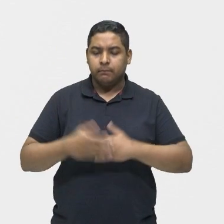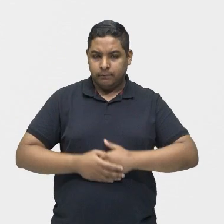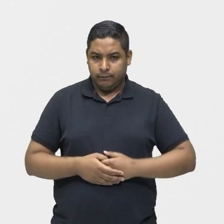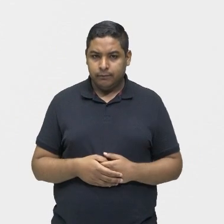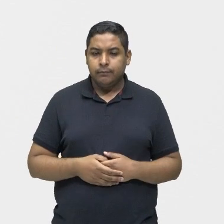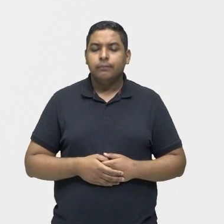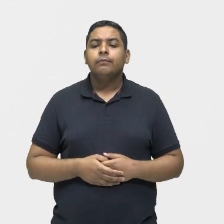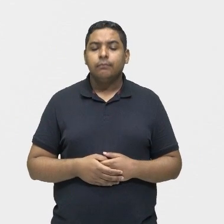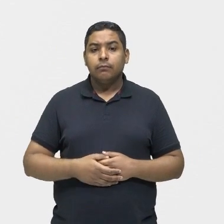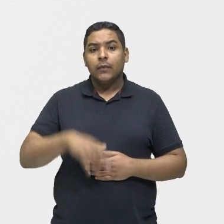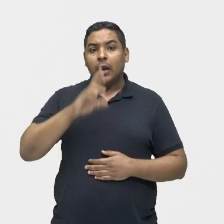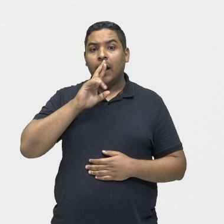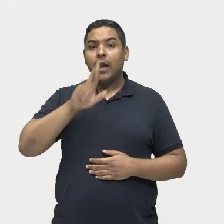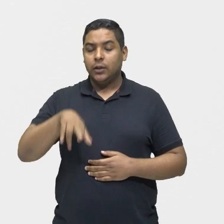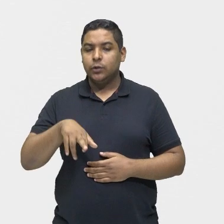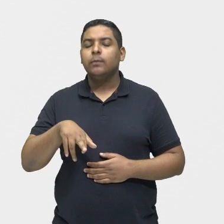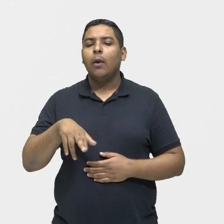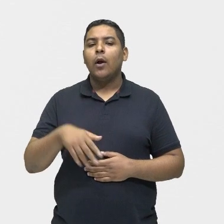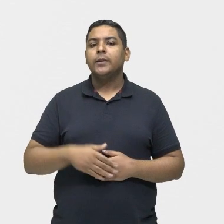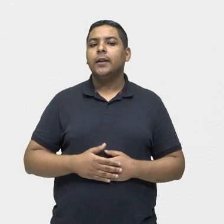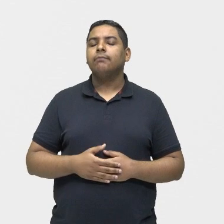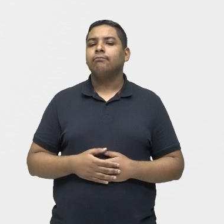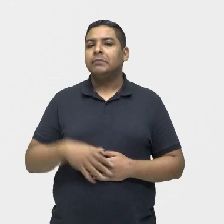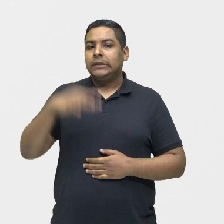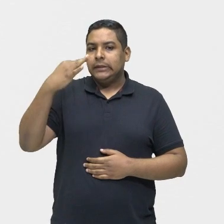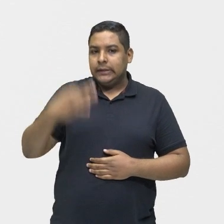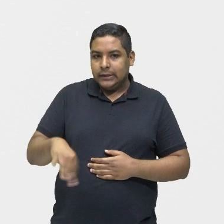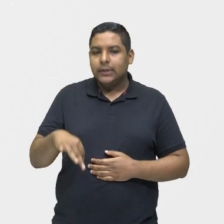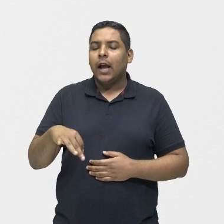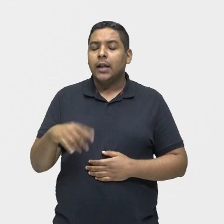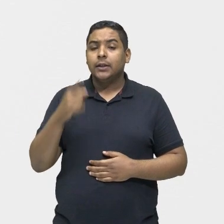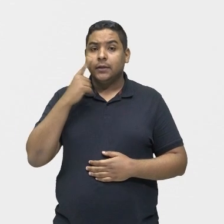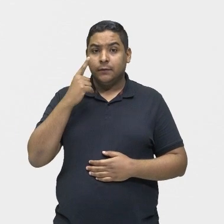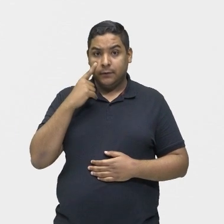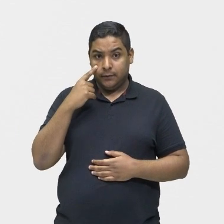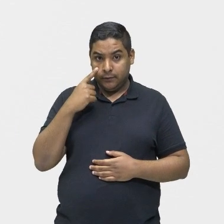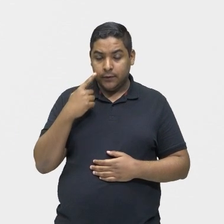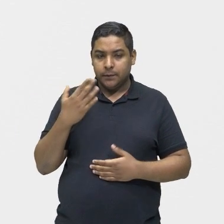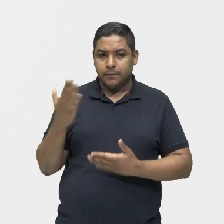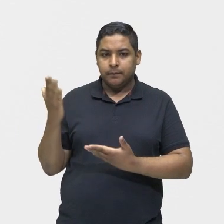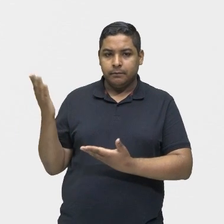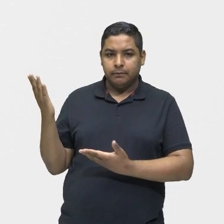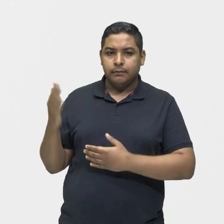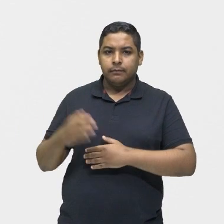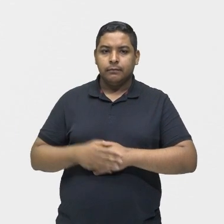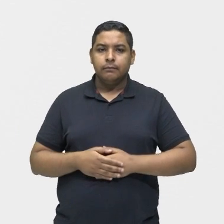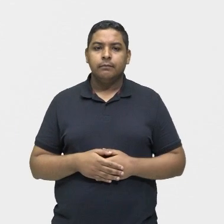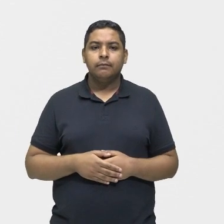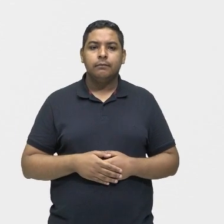ali tendem a estar certas, né? Estarem certas. Vamos ver a letra B.